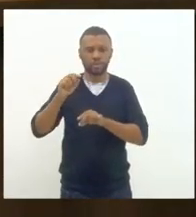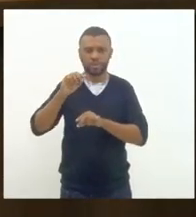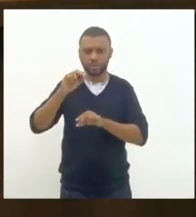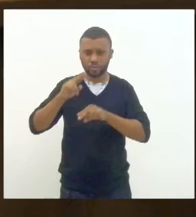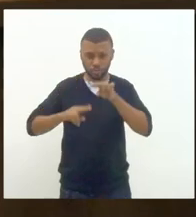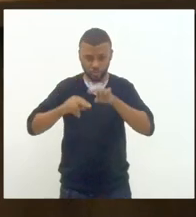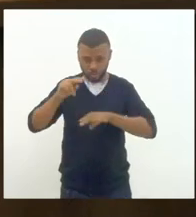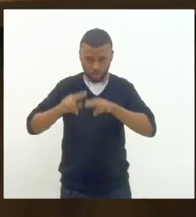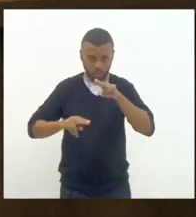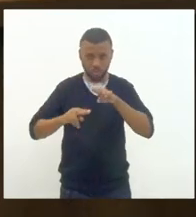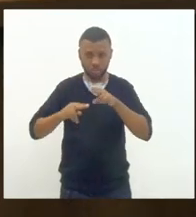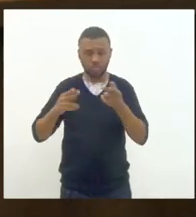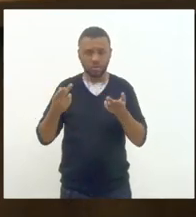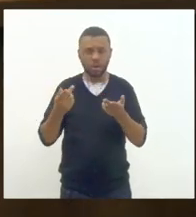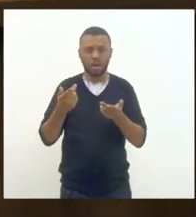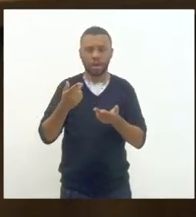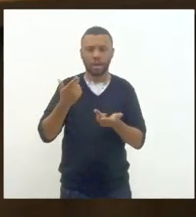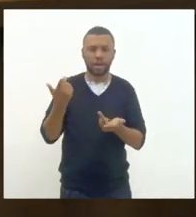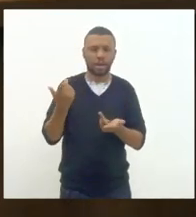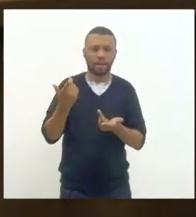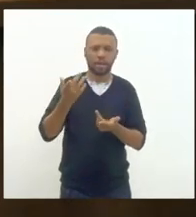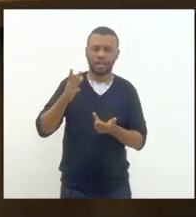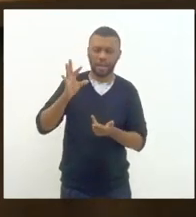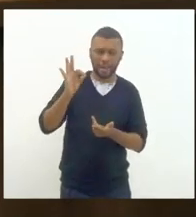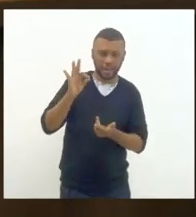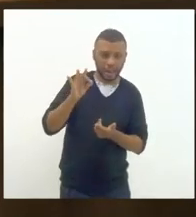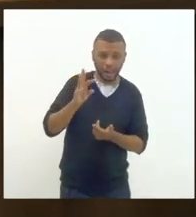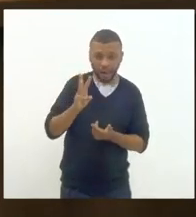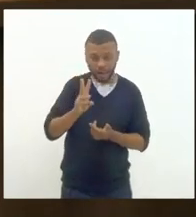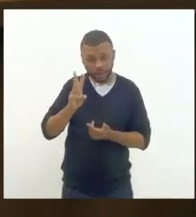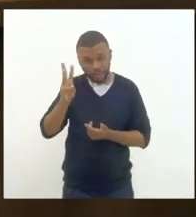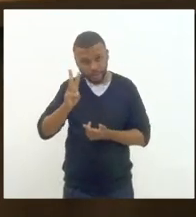cruel, de forma repugnante,